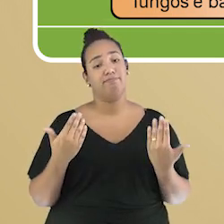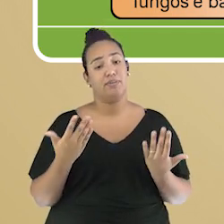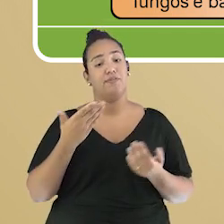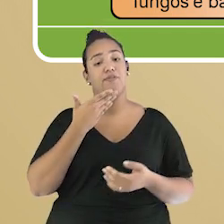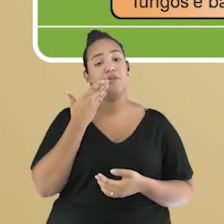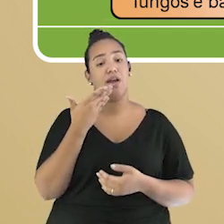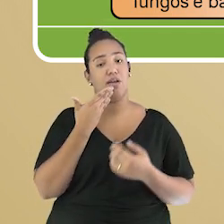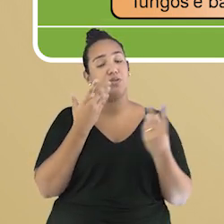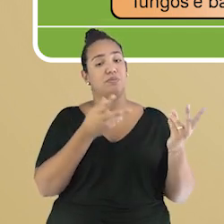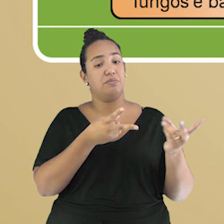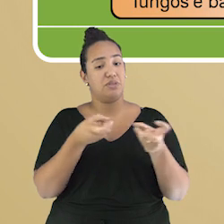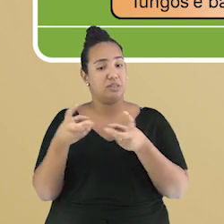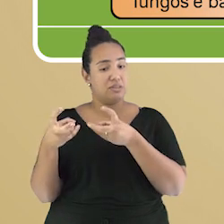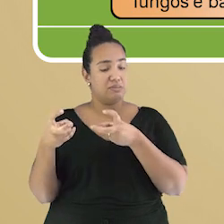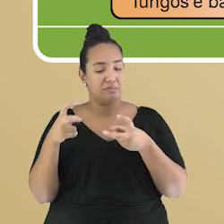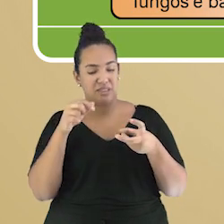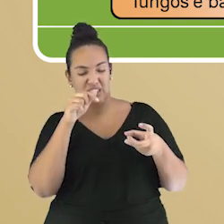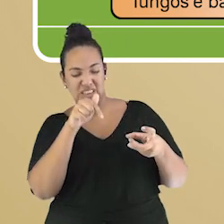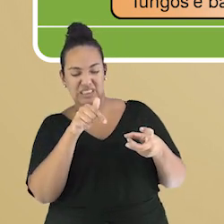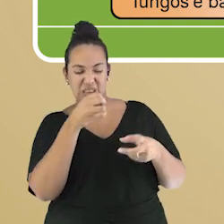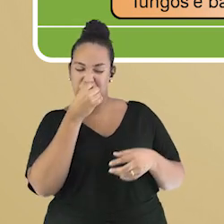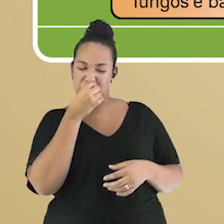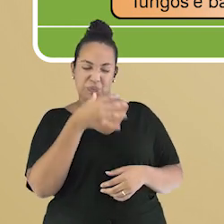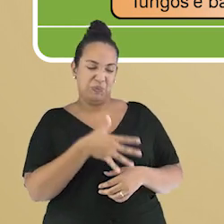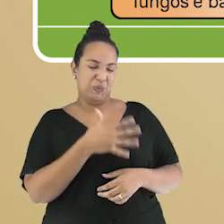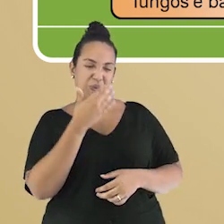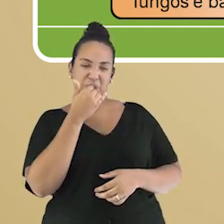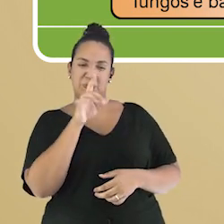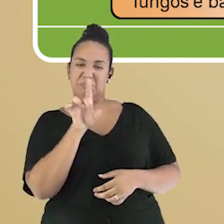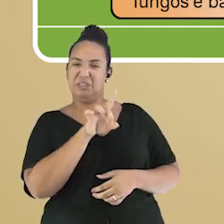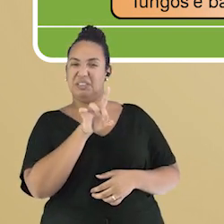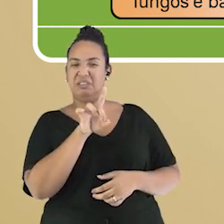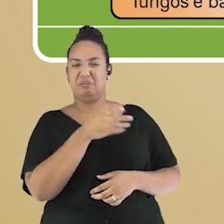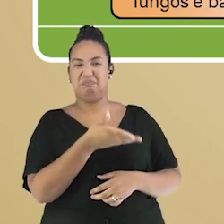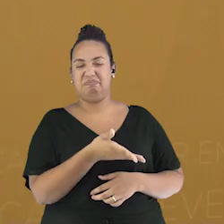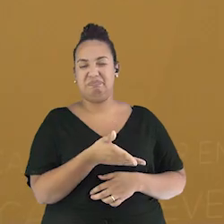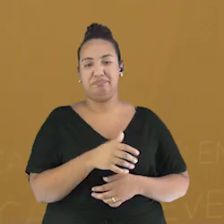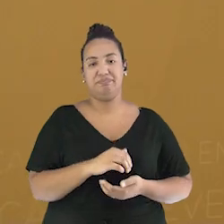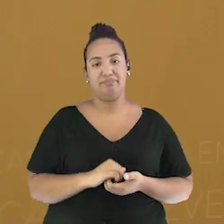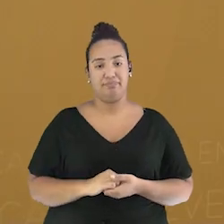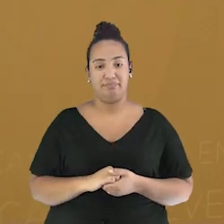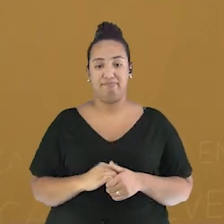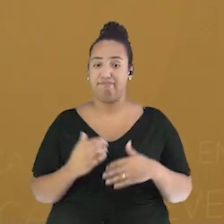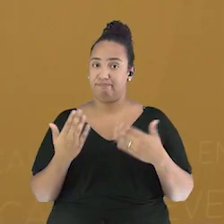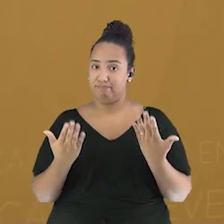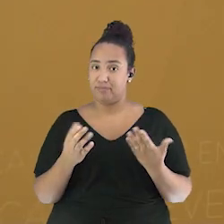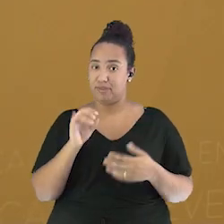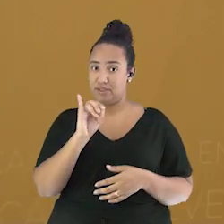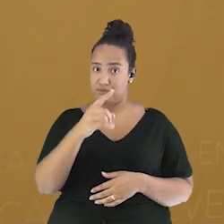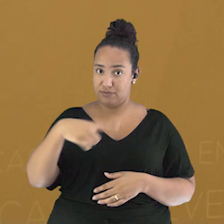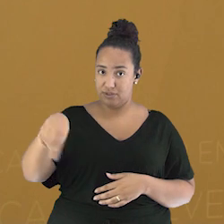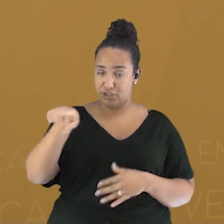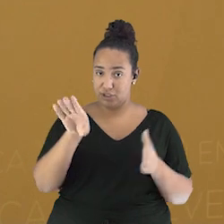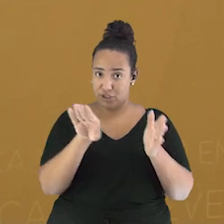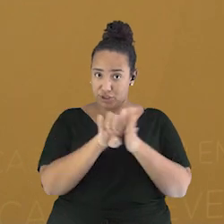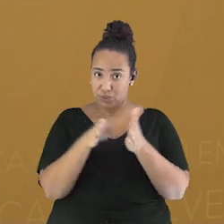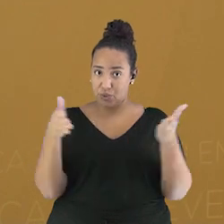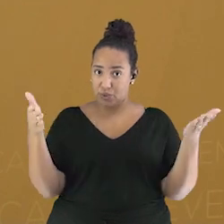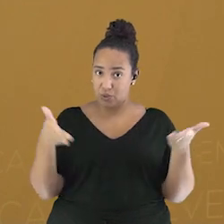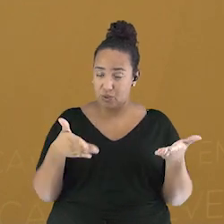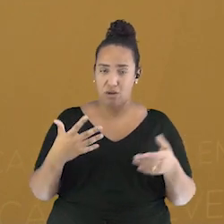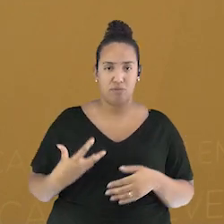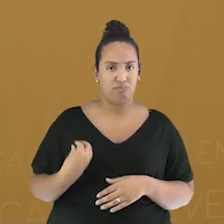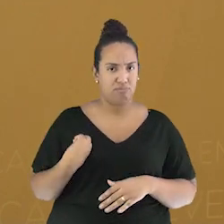de reconhecer quando algo pode nos fazer mal e está apodrecido. E se você chegou agora, já registrou a